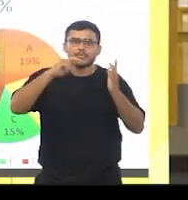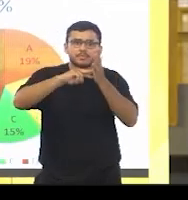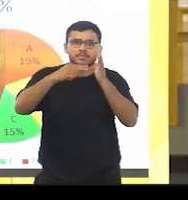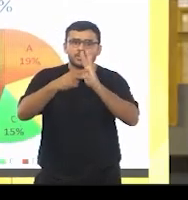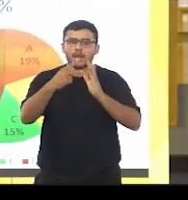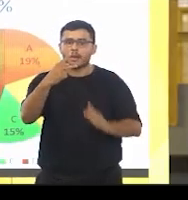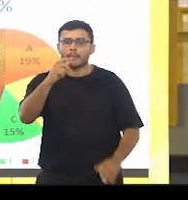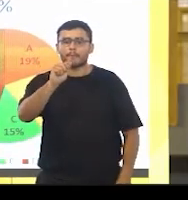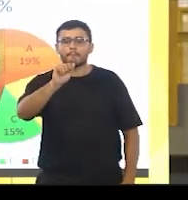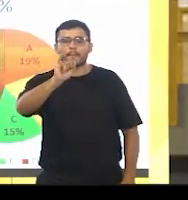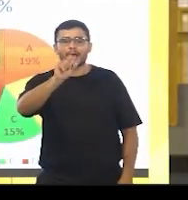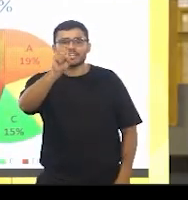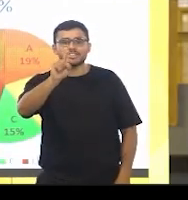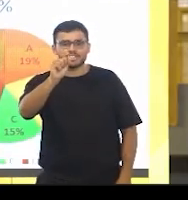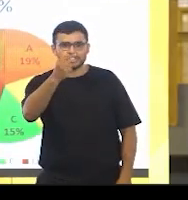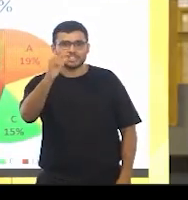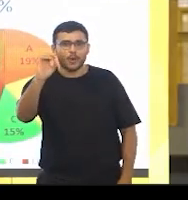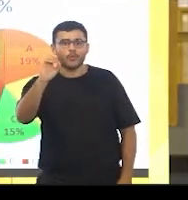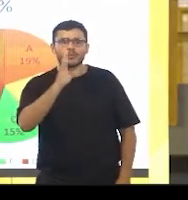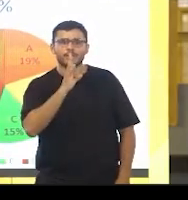Ei, sabe o que é que significa paixão?